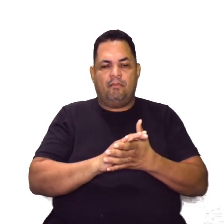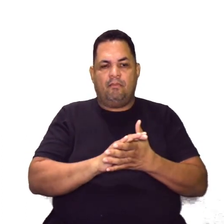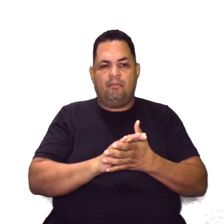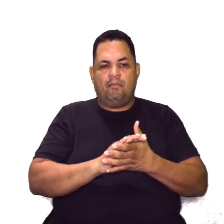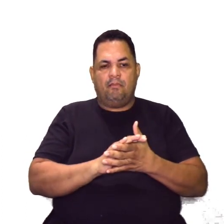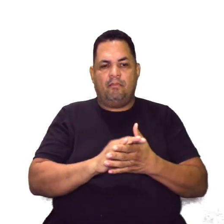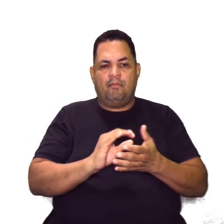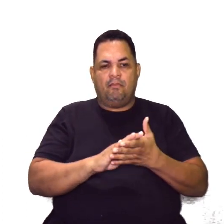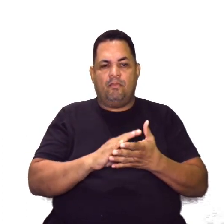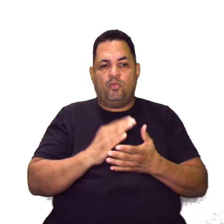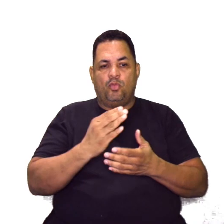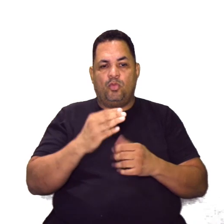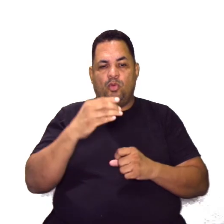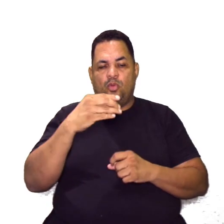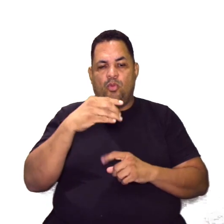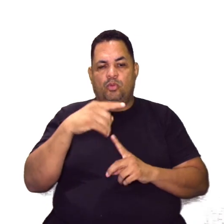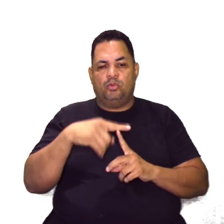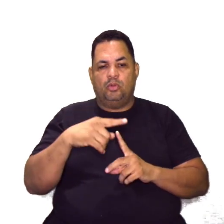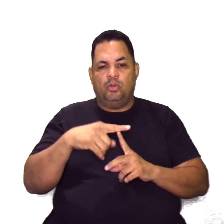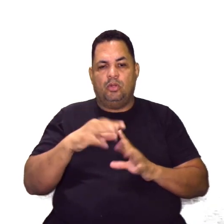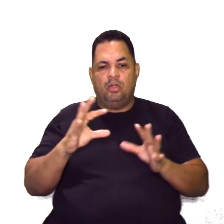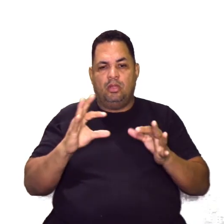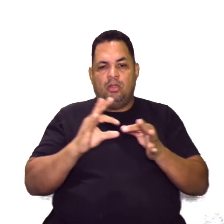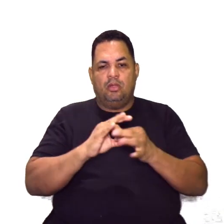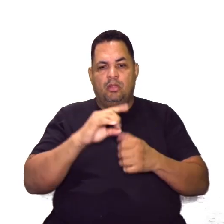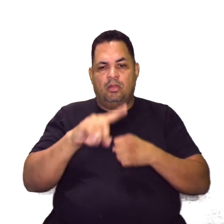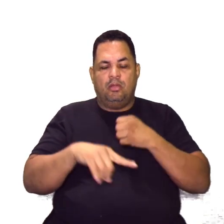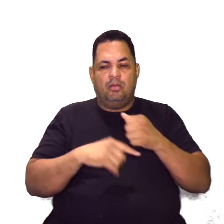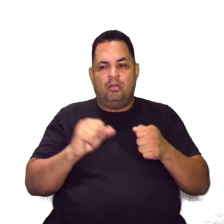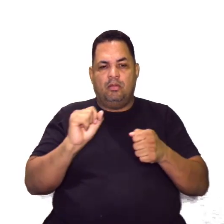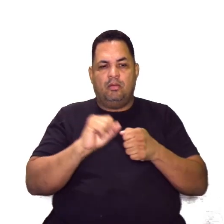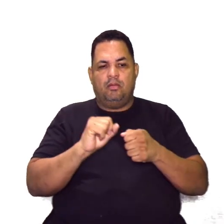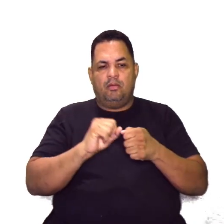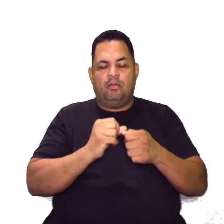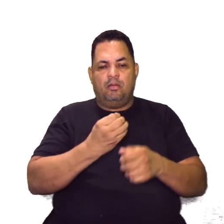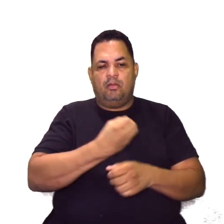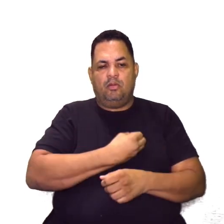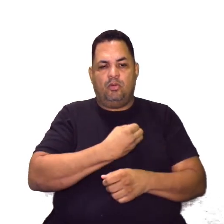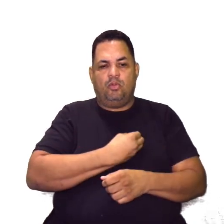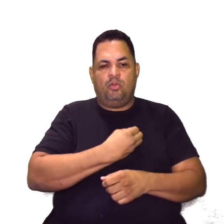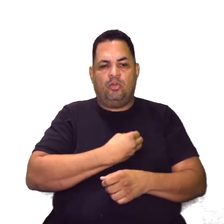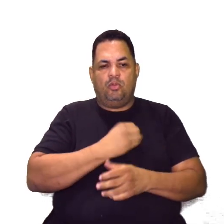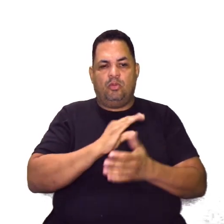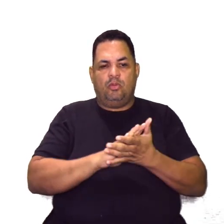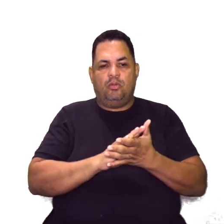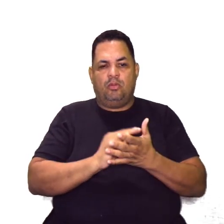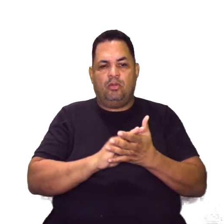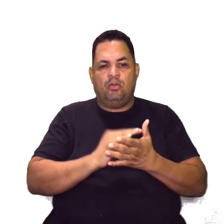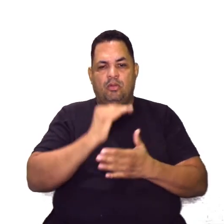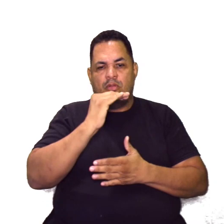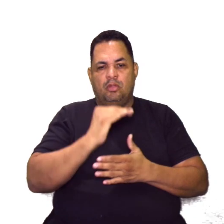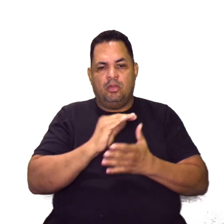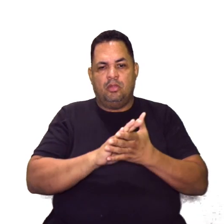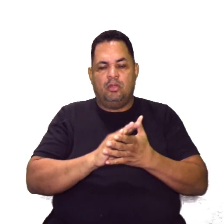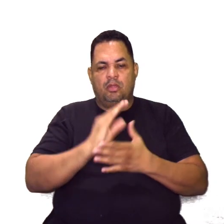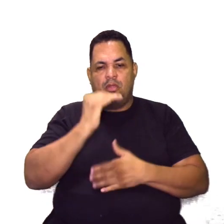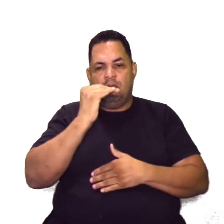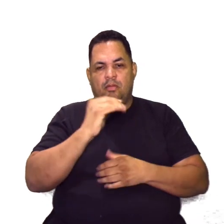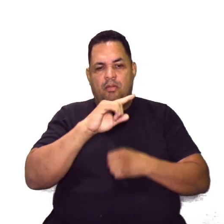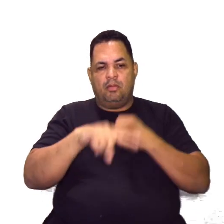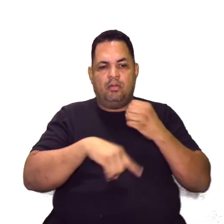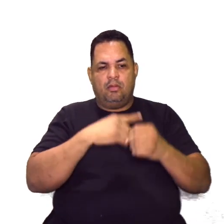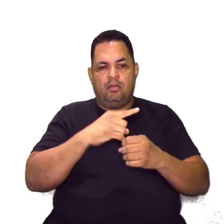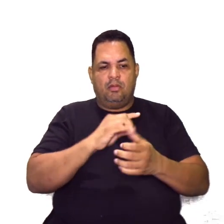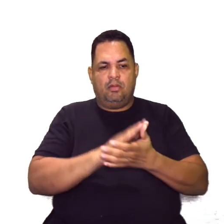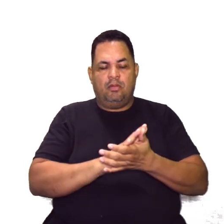de ligação que os átomos realizam? D, o número de unidades subatômicas? Ou letra